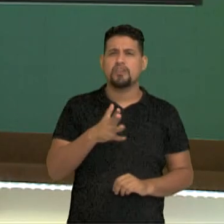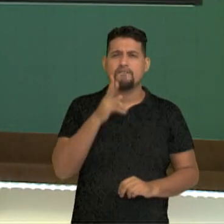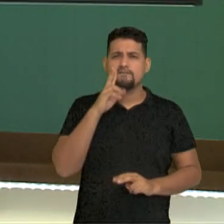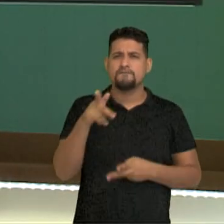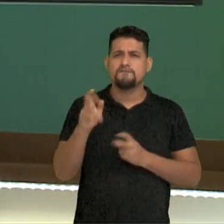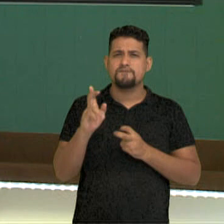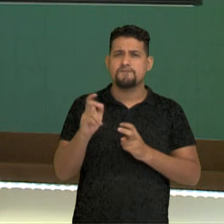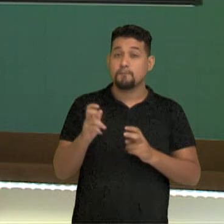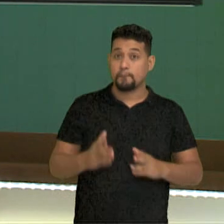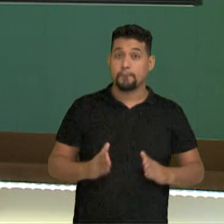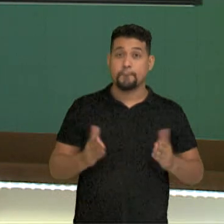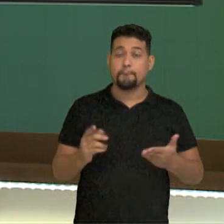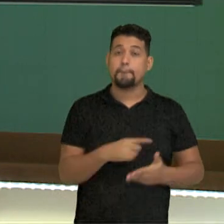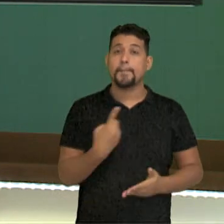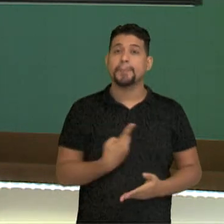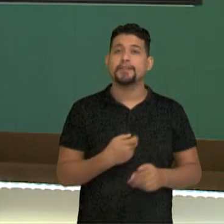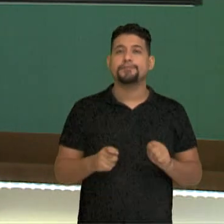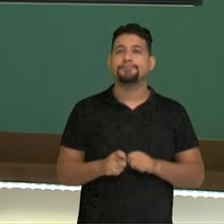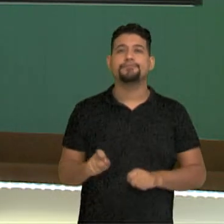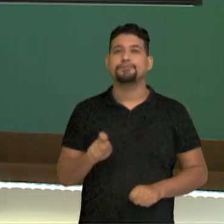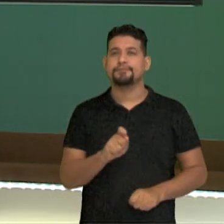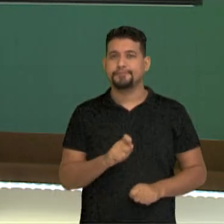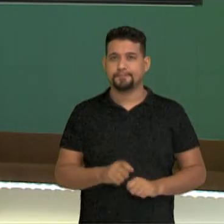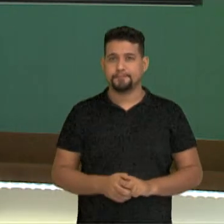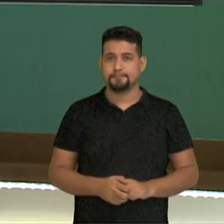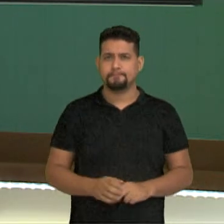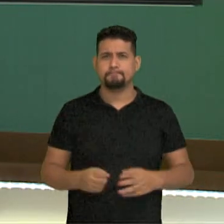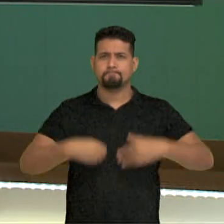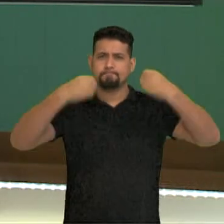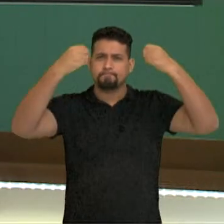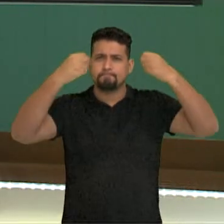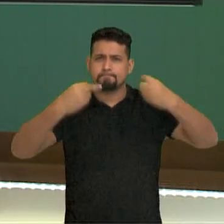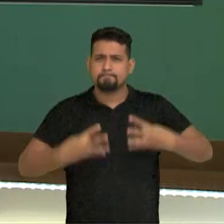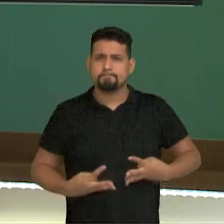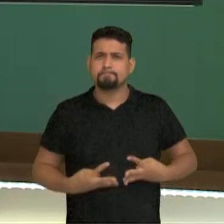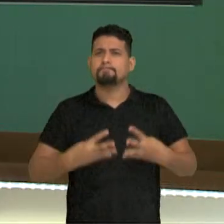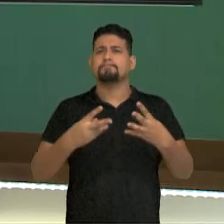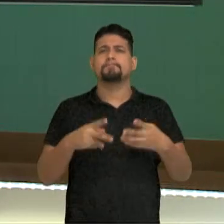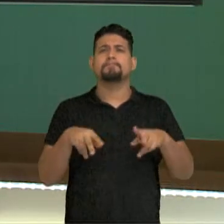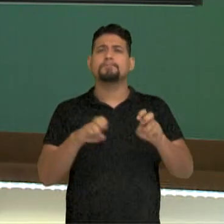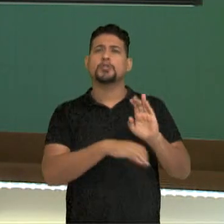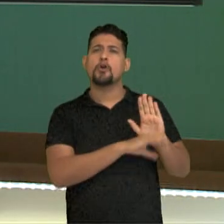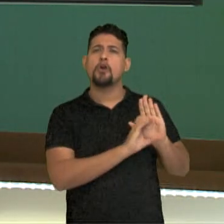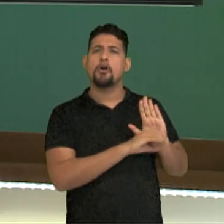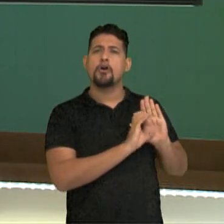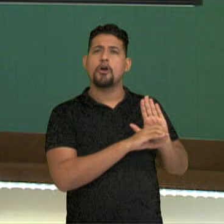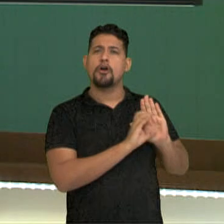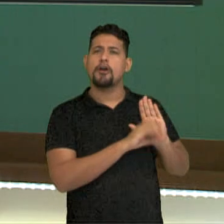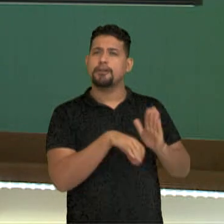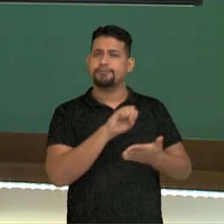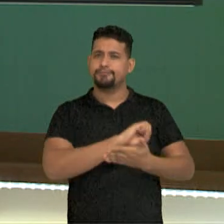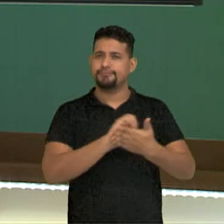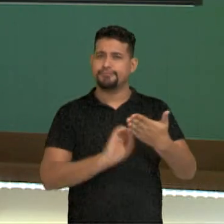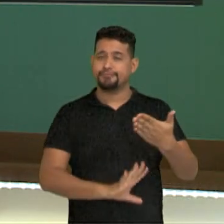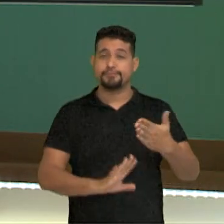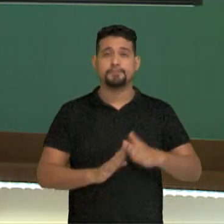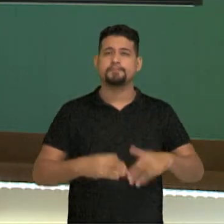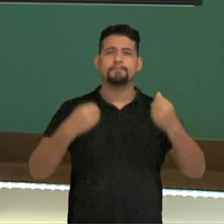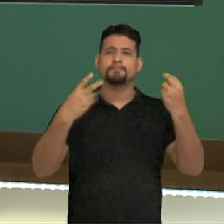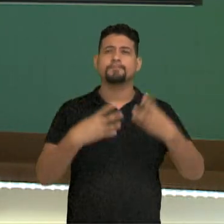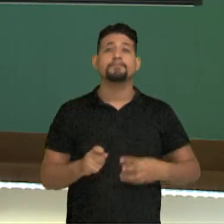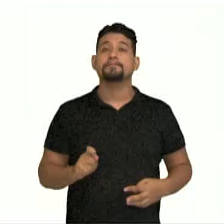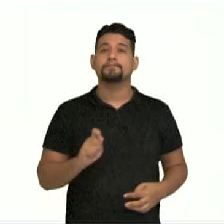parte, agora nós vamos então poder falar, né, dos conceitos dentro do exercício. Ele fala o